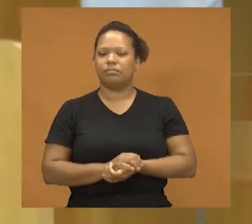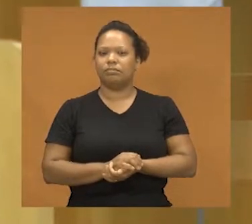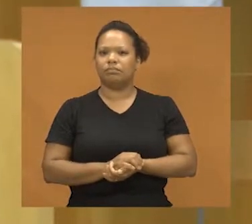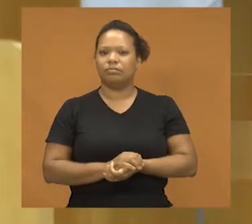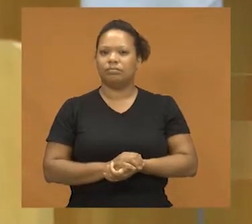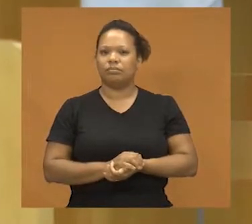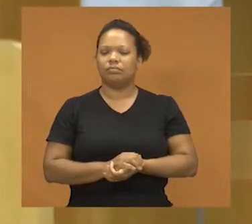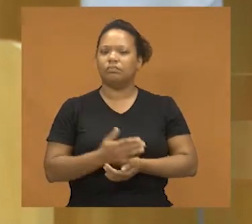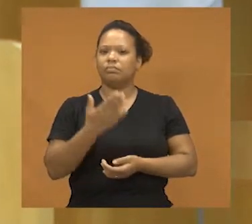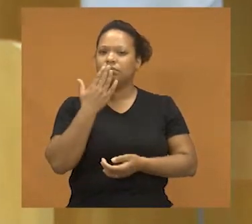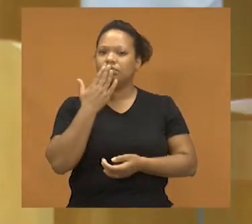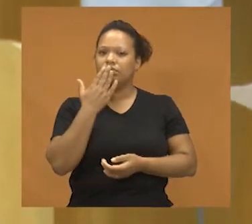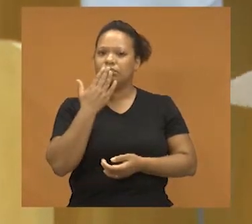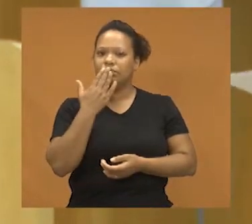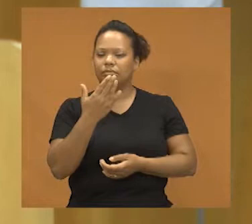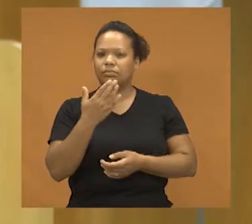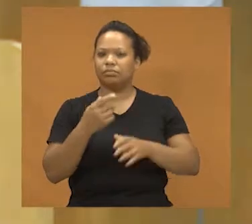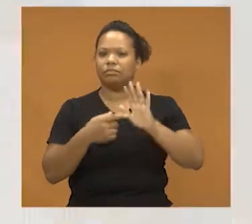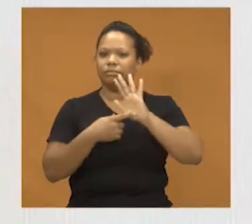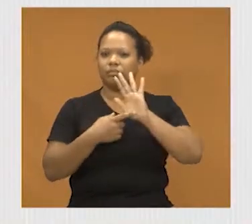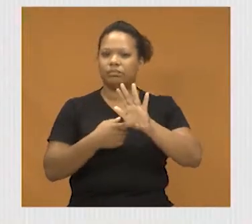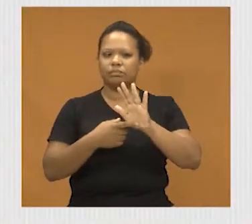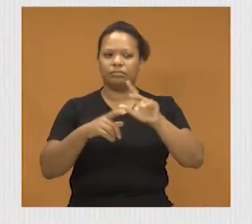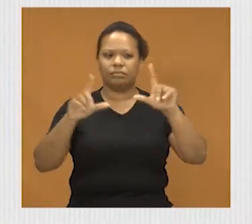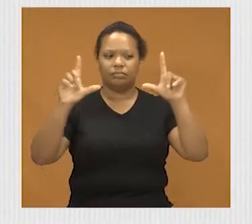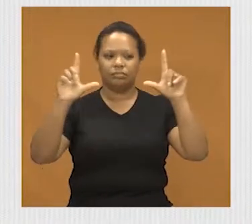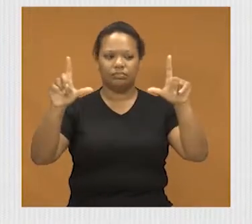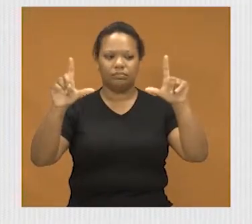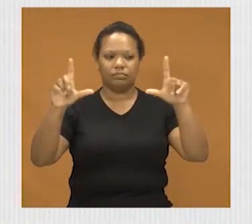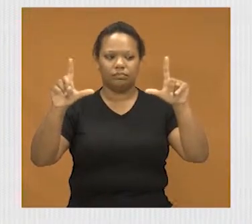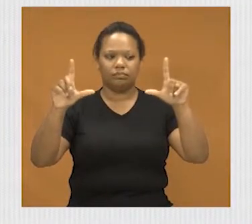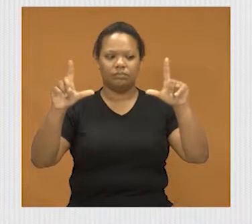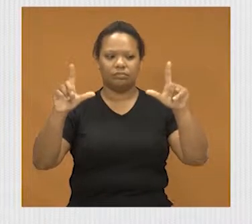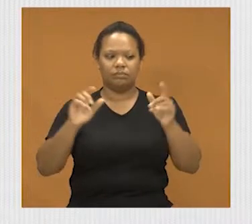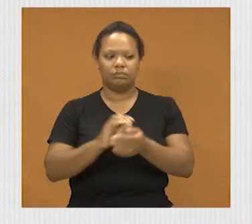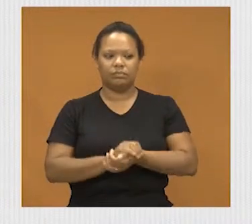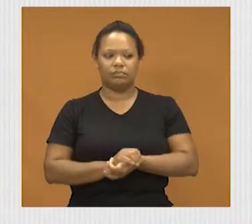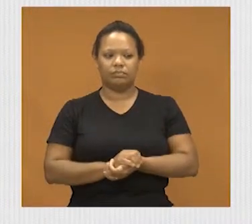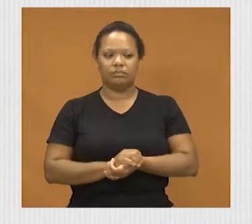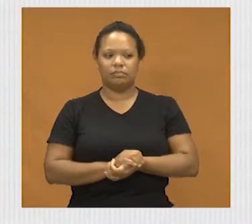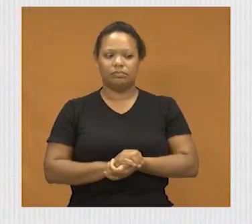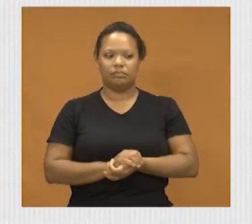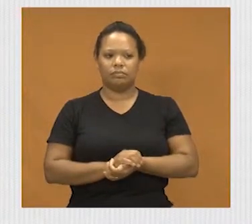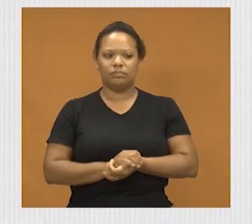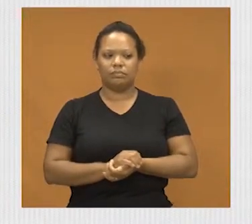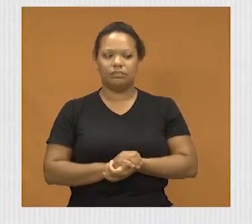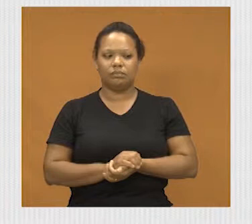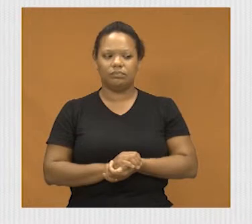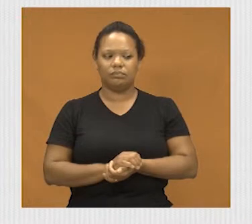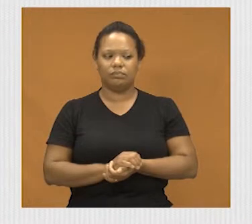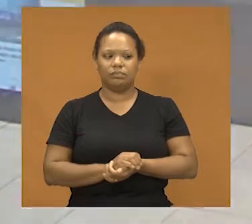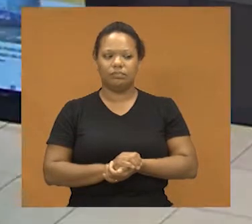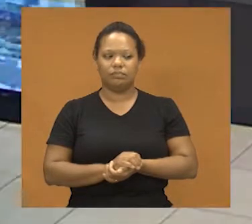Bem, eu vou pedir que coloque o slide, só para vocês terem uma ideia, o slide número 7, por favor.